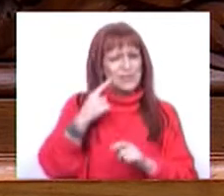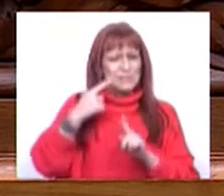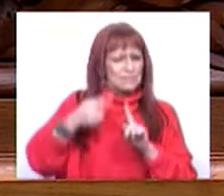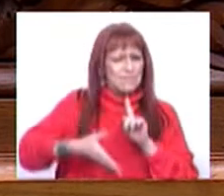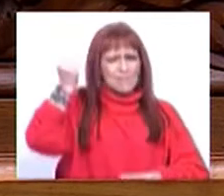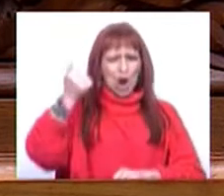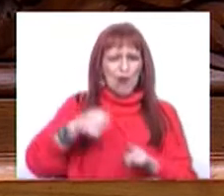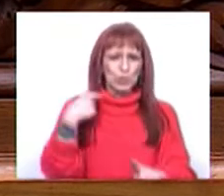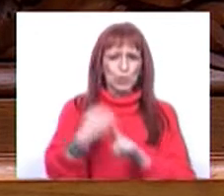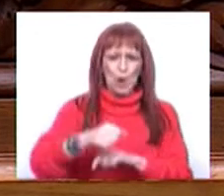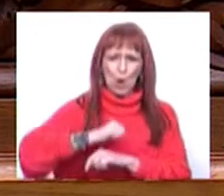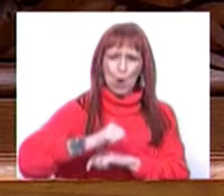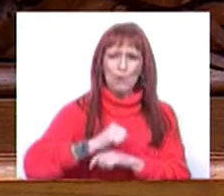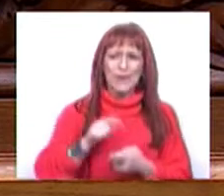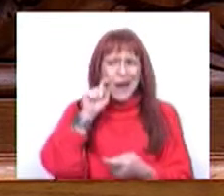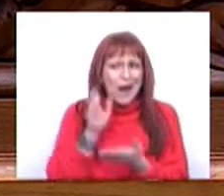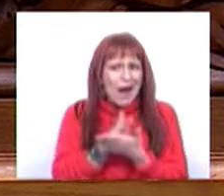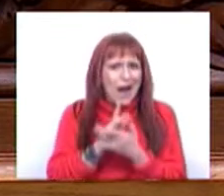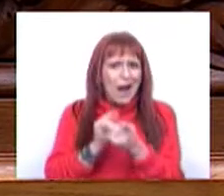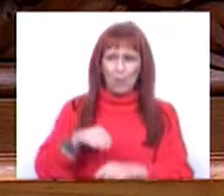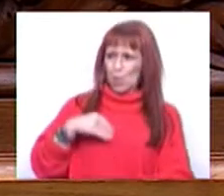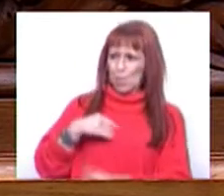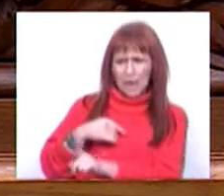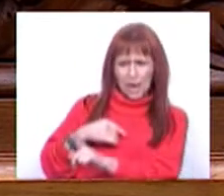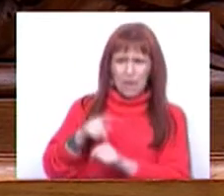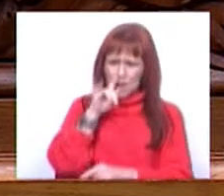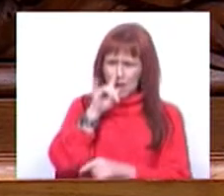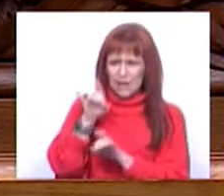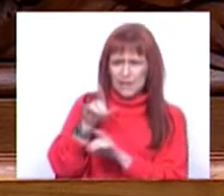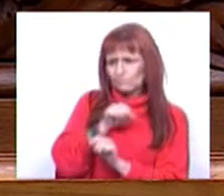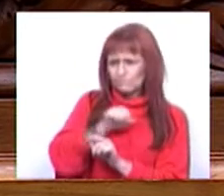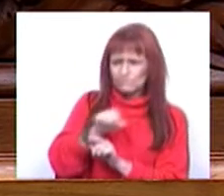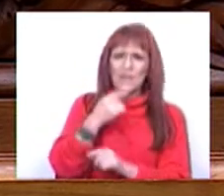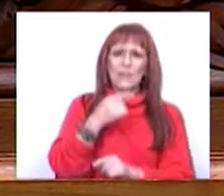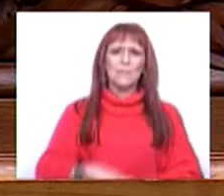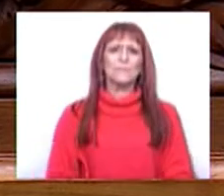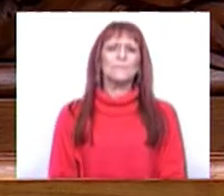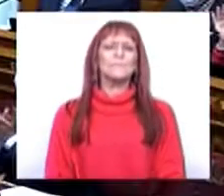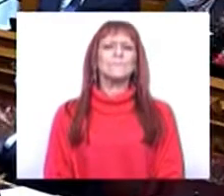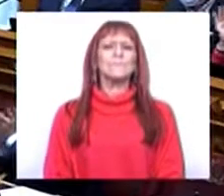eficaz de lutar contra a insegurança, o medo e a mentira. Tenho dito.